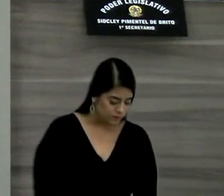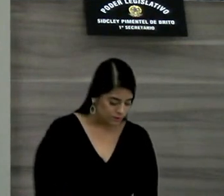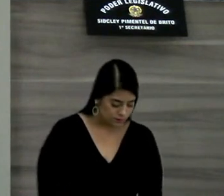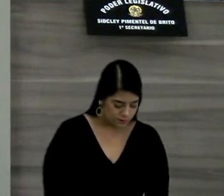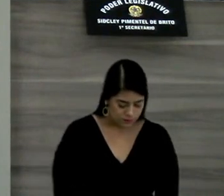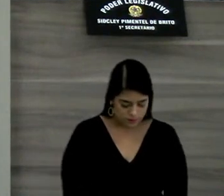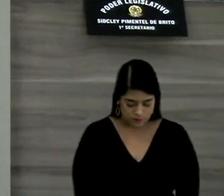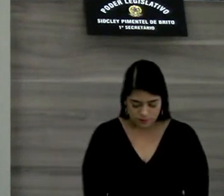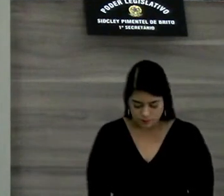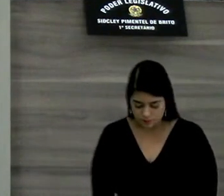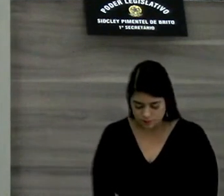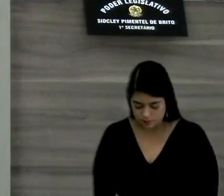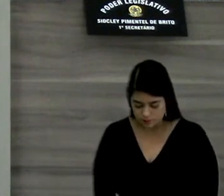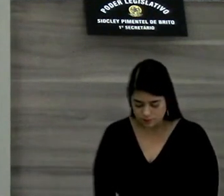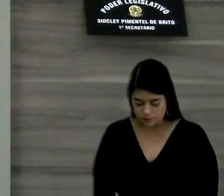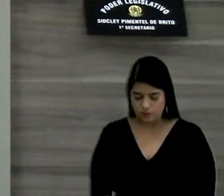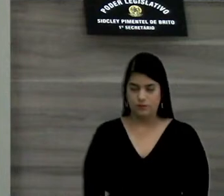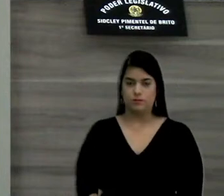Júnior